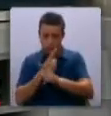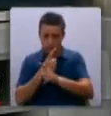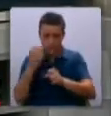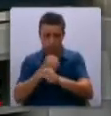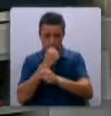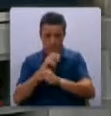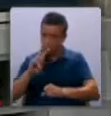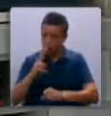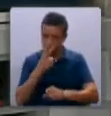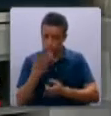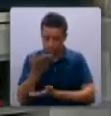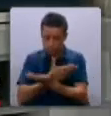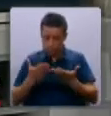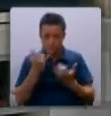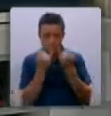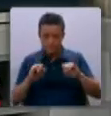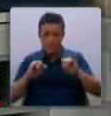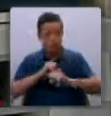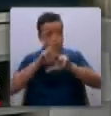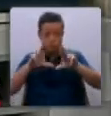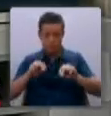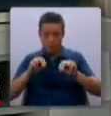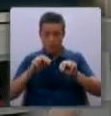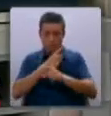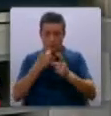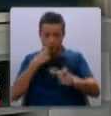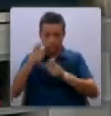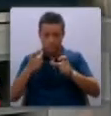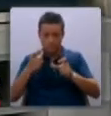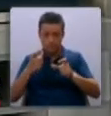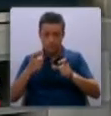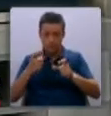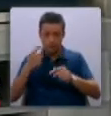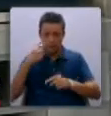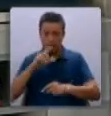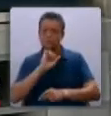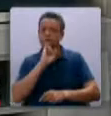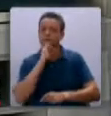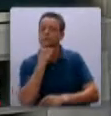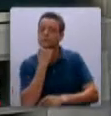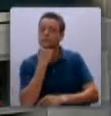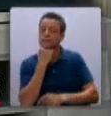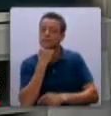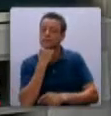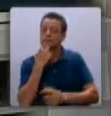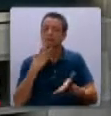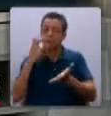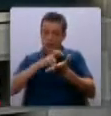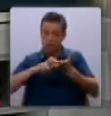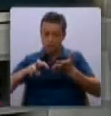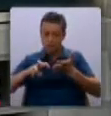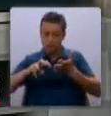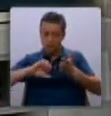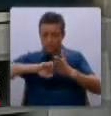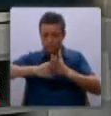em conjunto, nunca independente. Porque muitas vezes as pessoas, para ser mais cómodo, usam o segredo eletrónico e deixam a fechadura